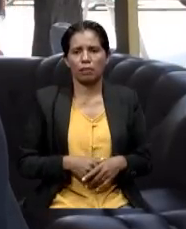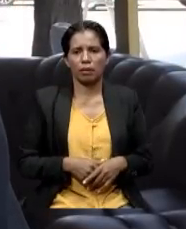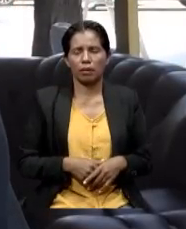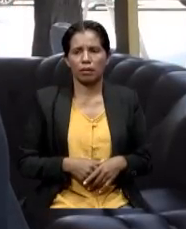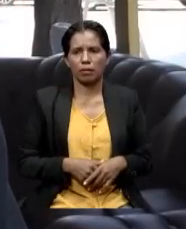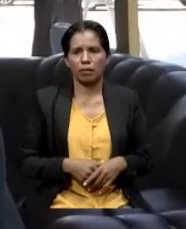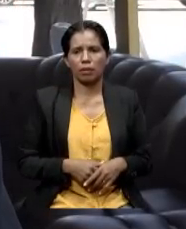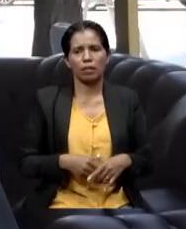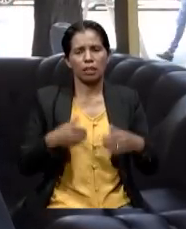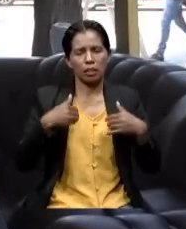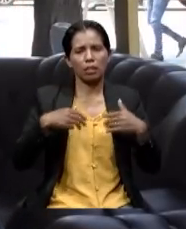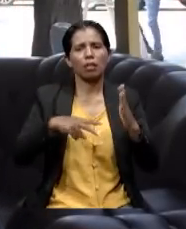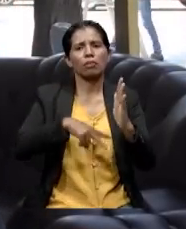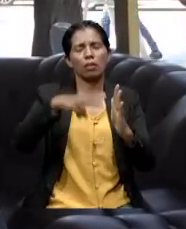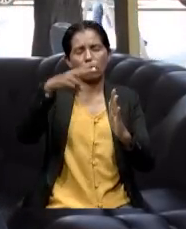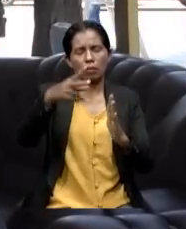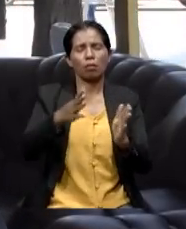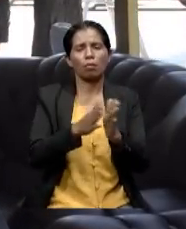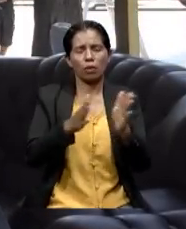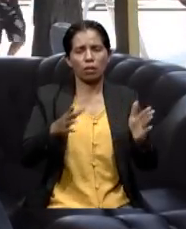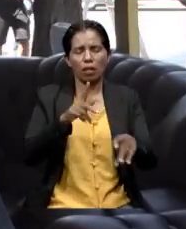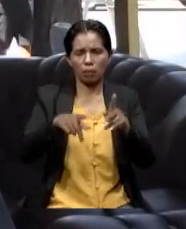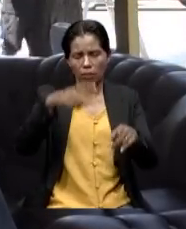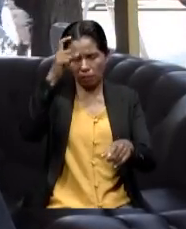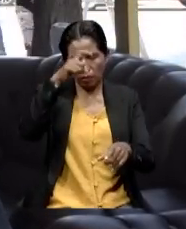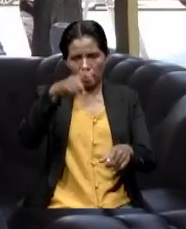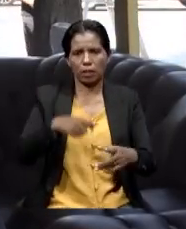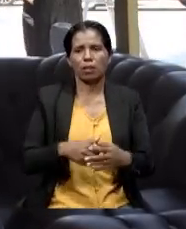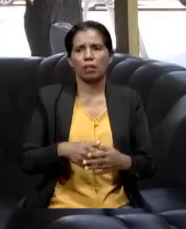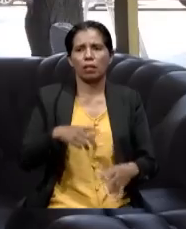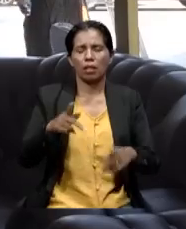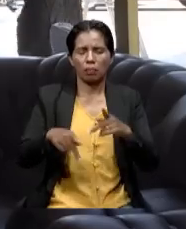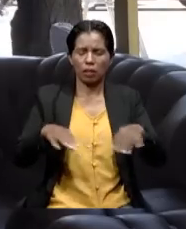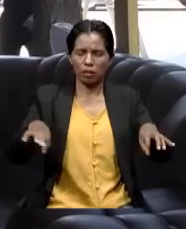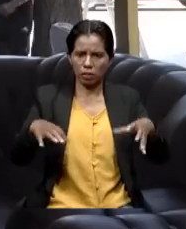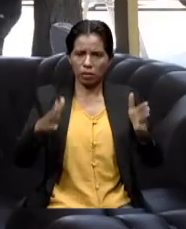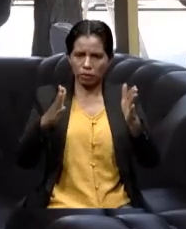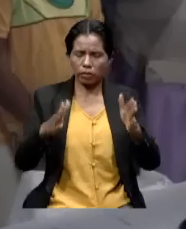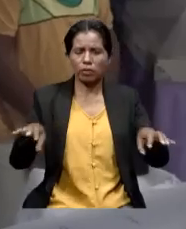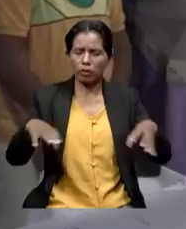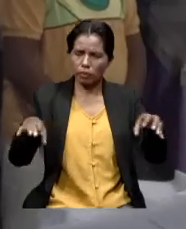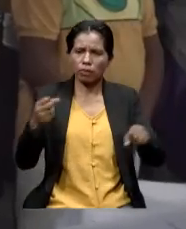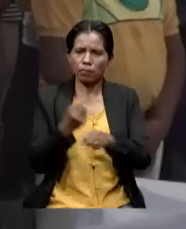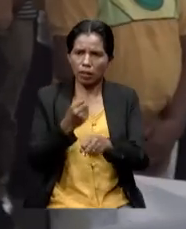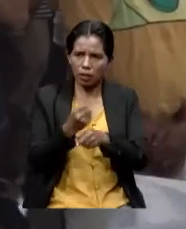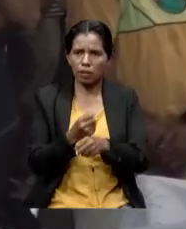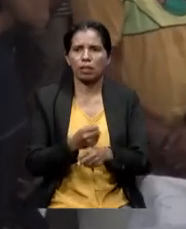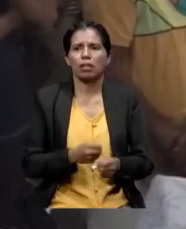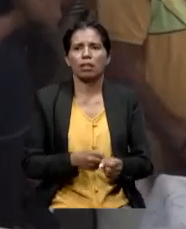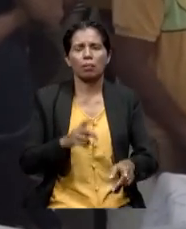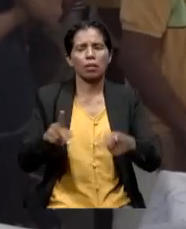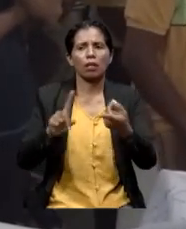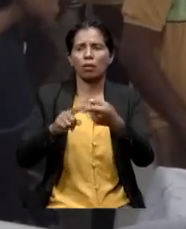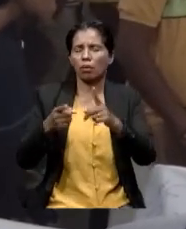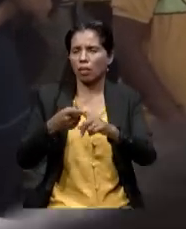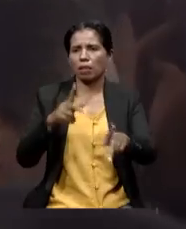E a valor bot, é mais da que matene, é mais da que serviço dor, é mais da que belumba, é mais rotunela